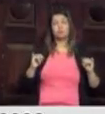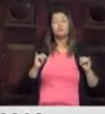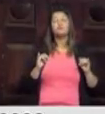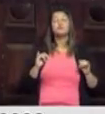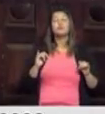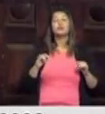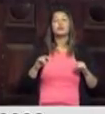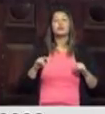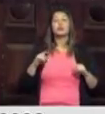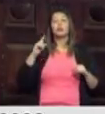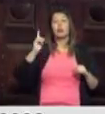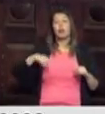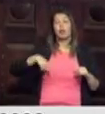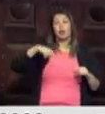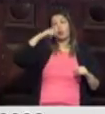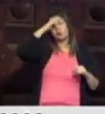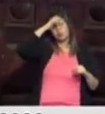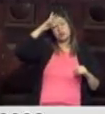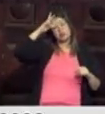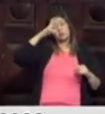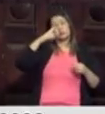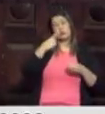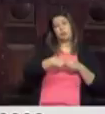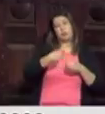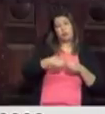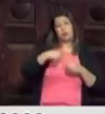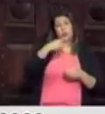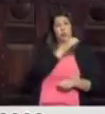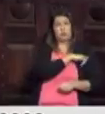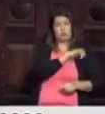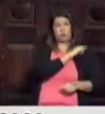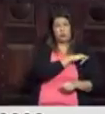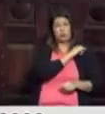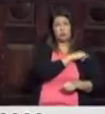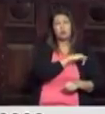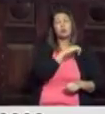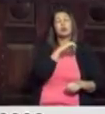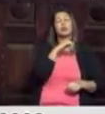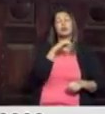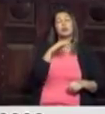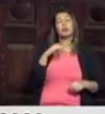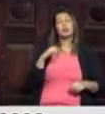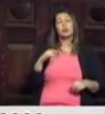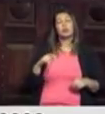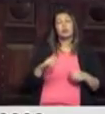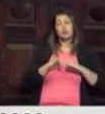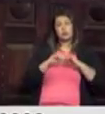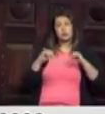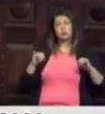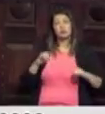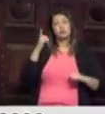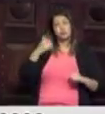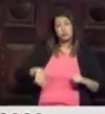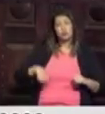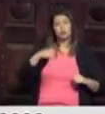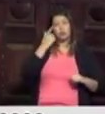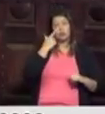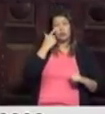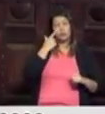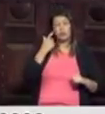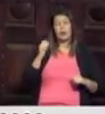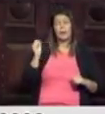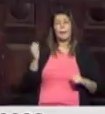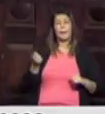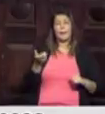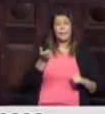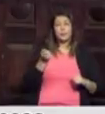administração do município da capital da cidade do Rio de Janeiro, que anuncia-se a possibilidade de rever a norma de